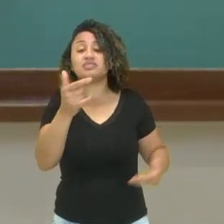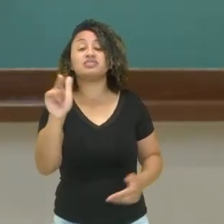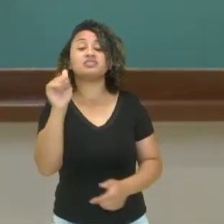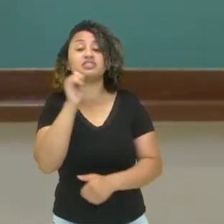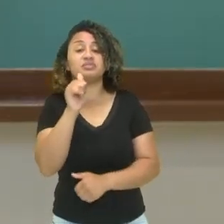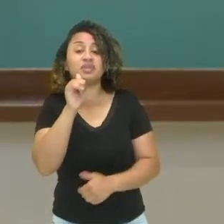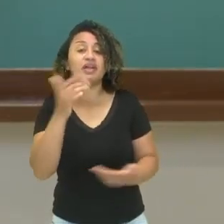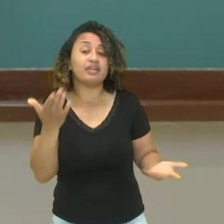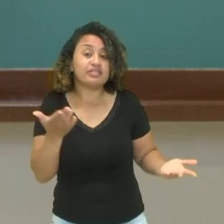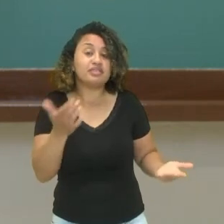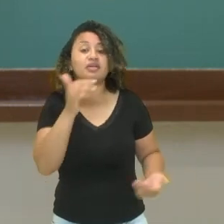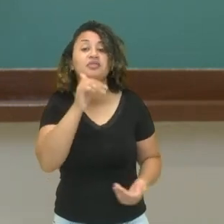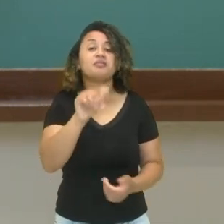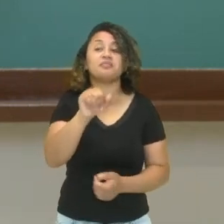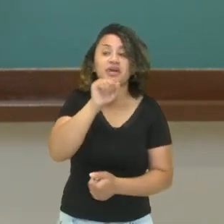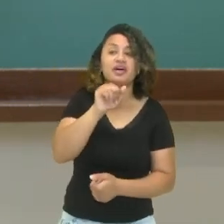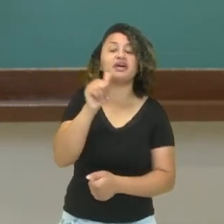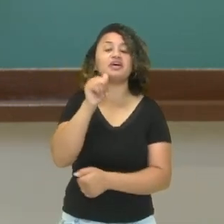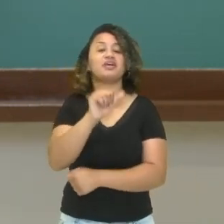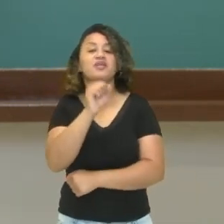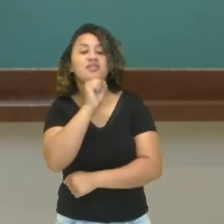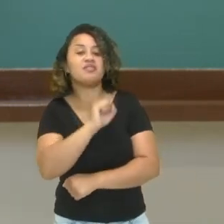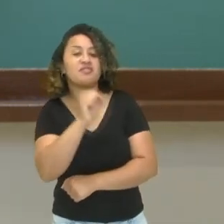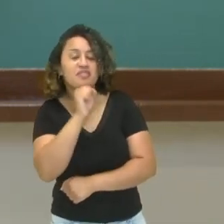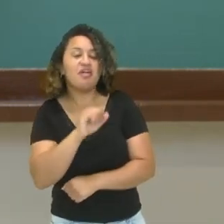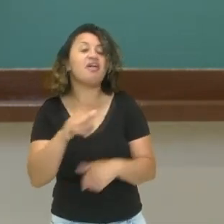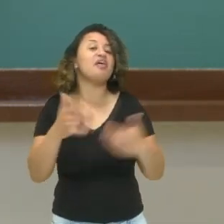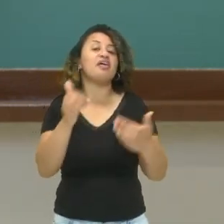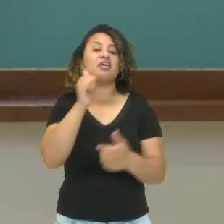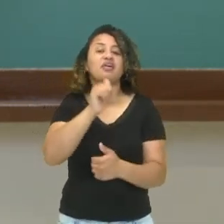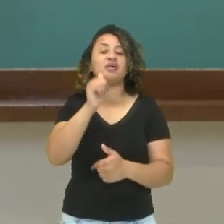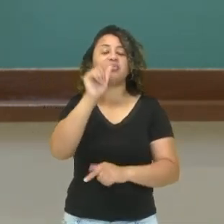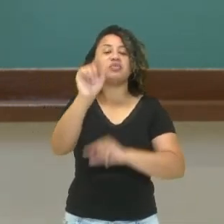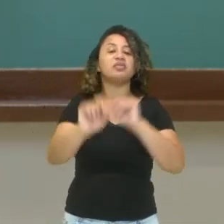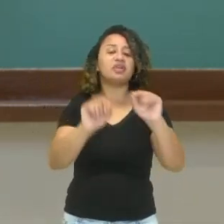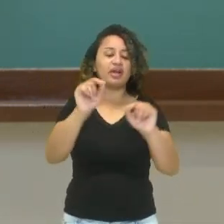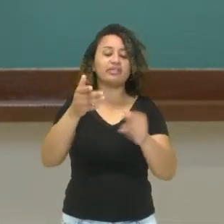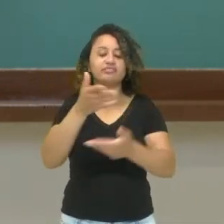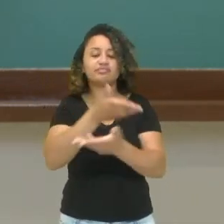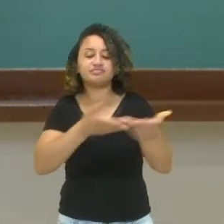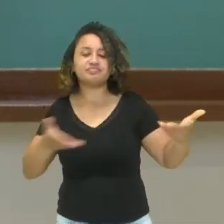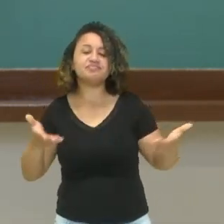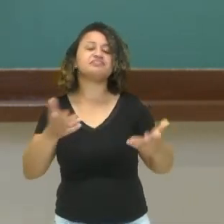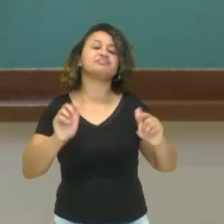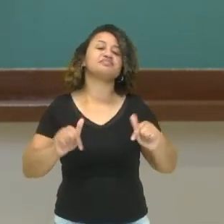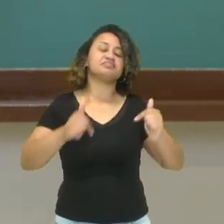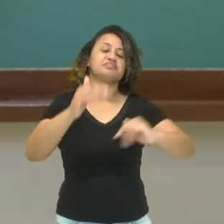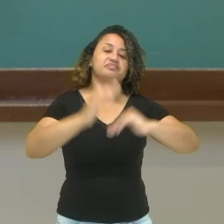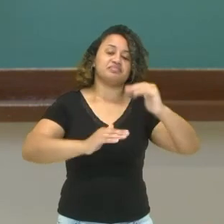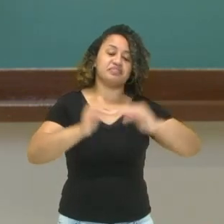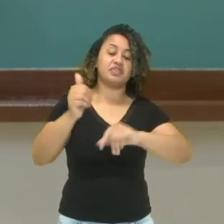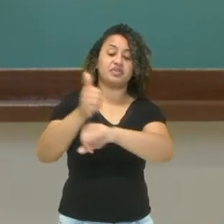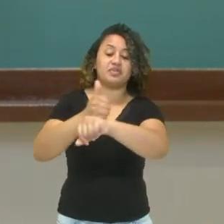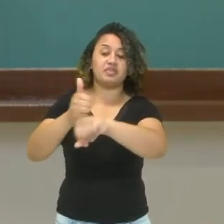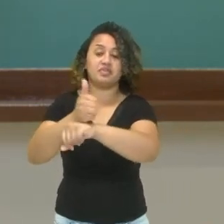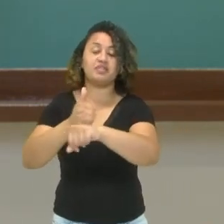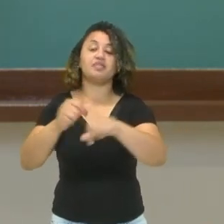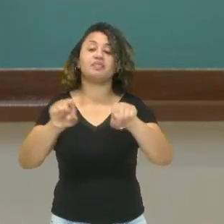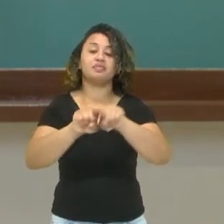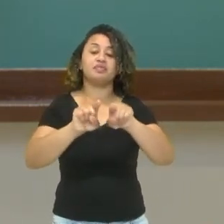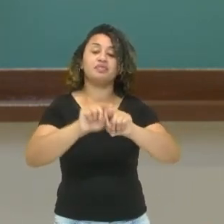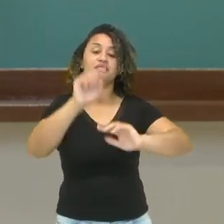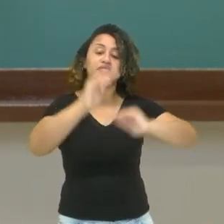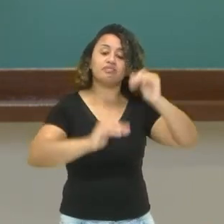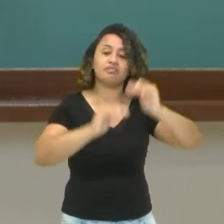são mães, avós, as mulheres que estão aí sempre envolvidas tanto nas atividades profissionais como nas